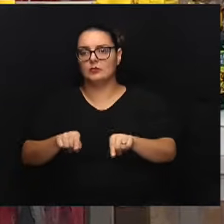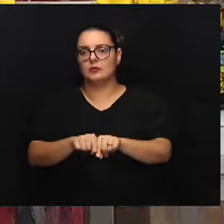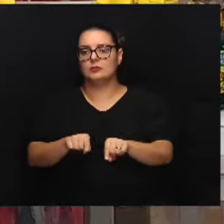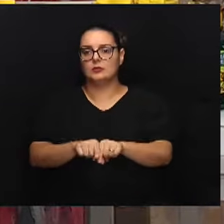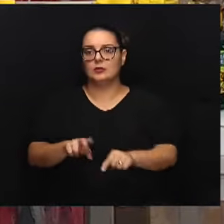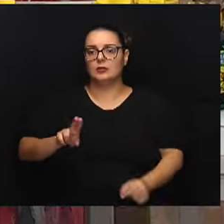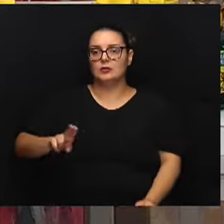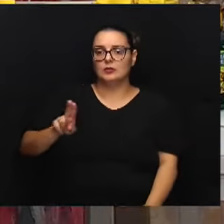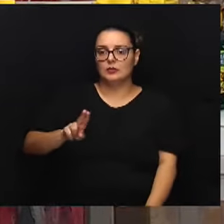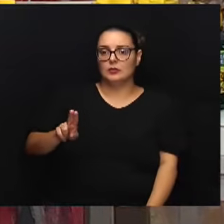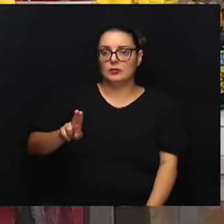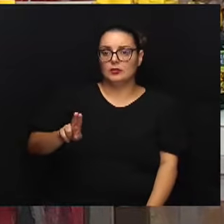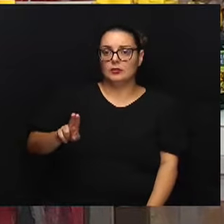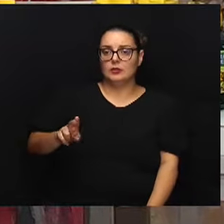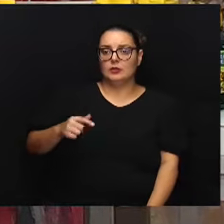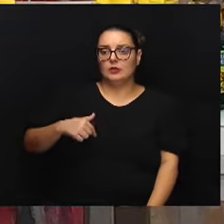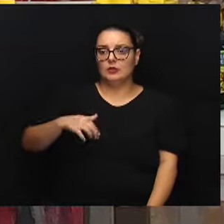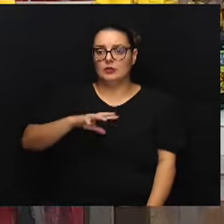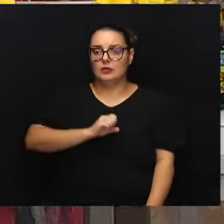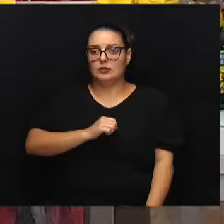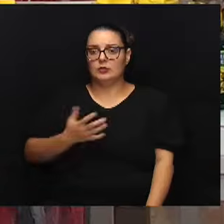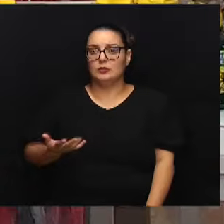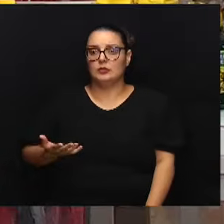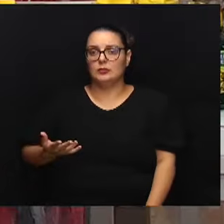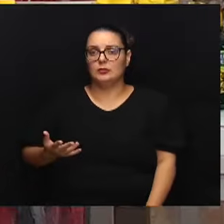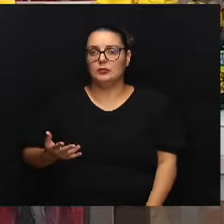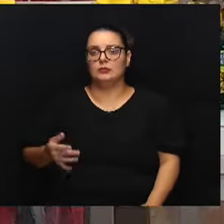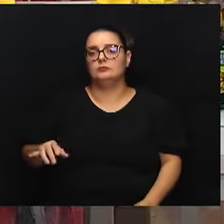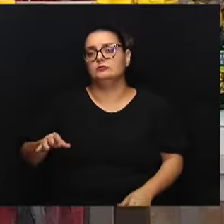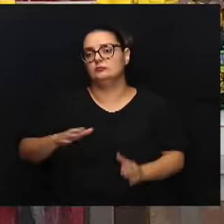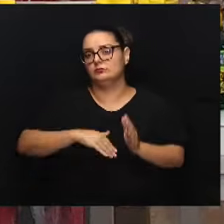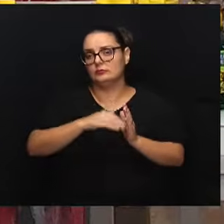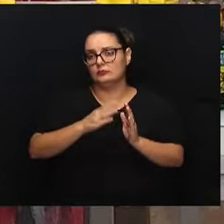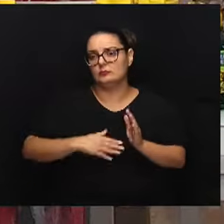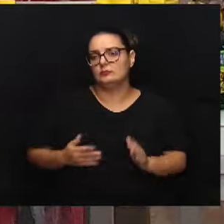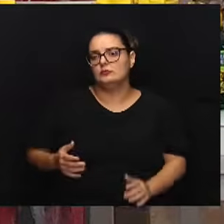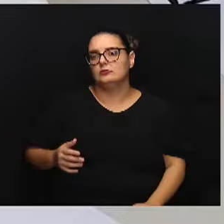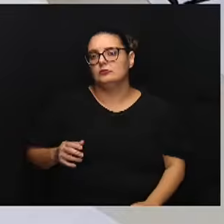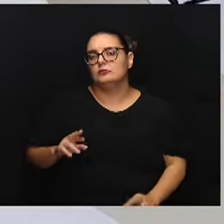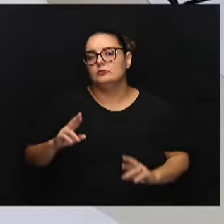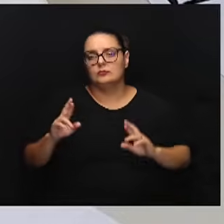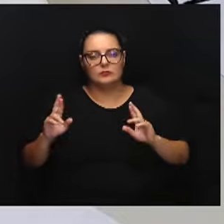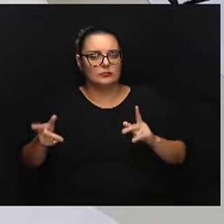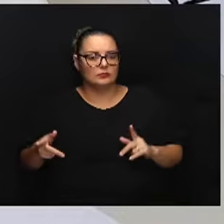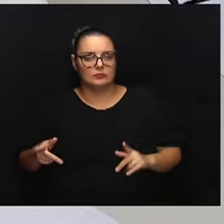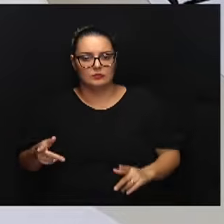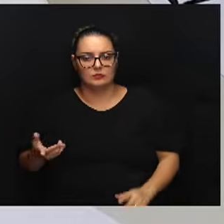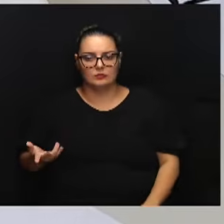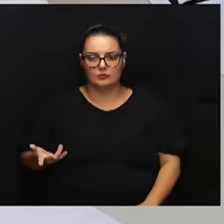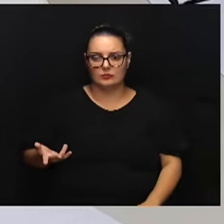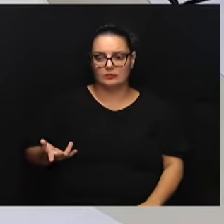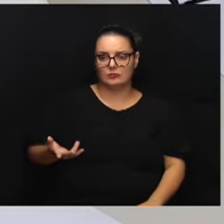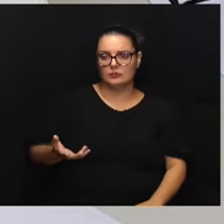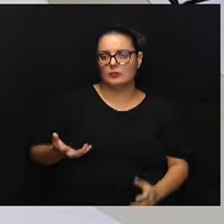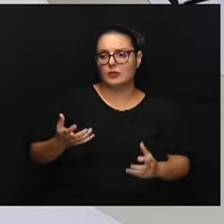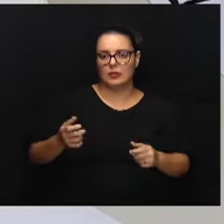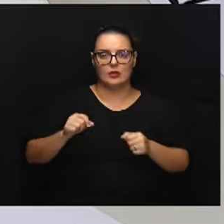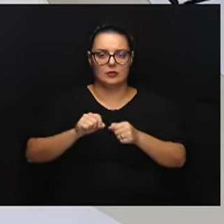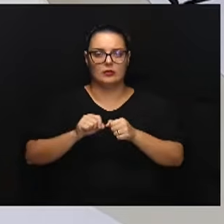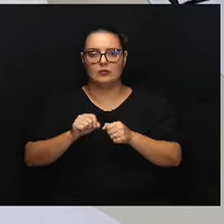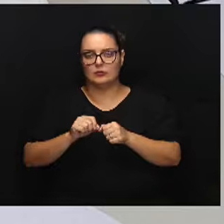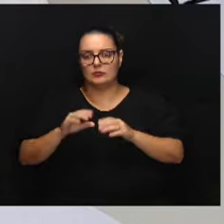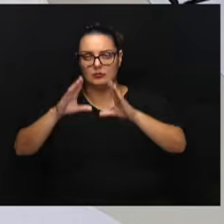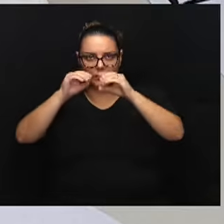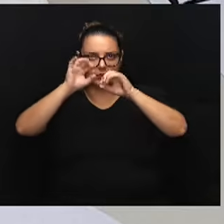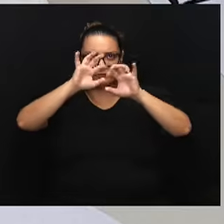começar a usar... eu gosto muito de pintar com ferramentas meio que inusitadas, assim, tipo... eu quero fazer uma lente estrelada,